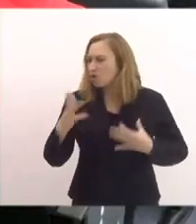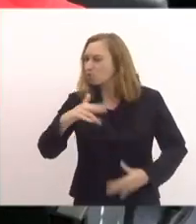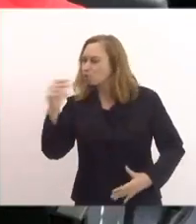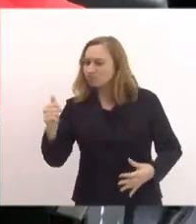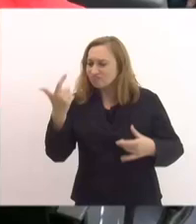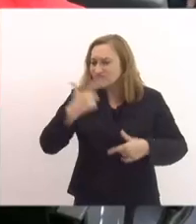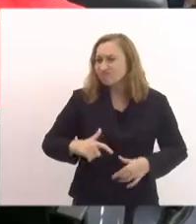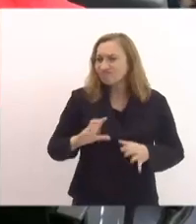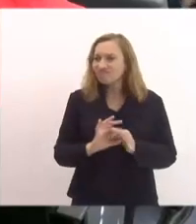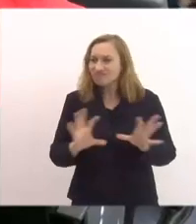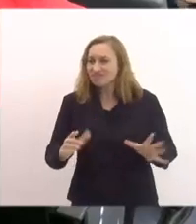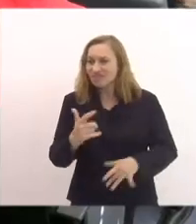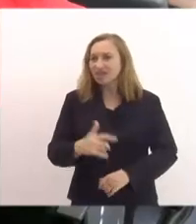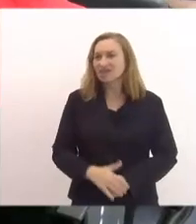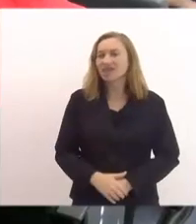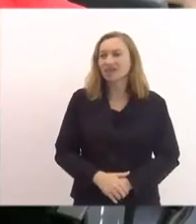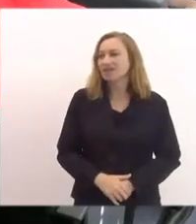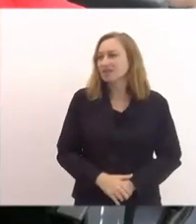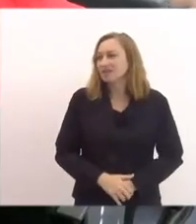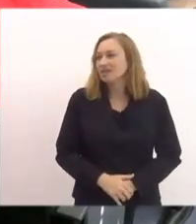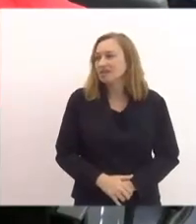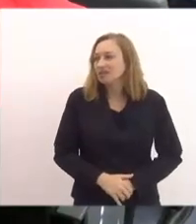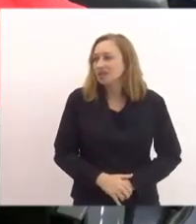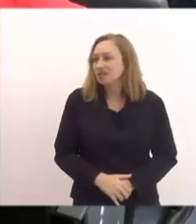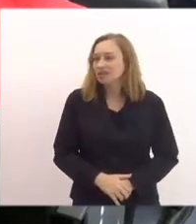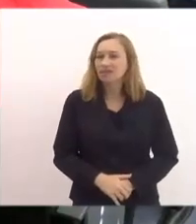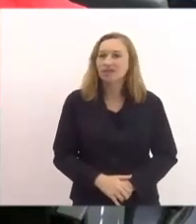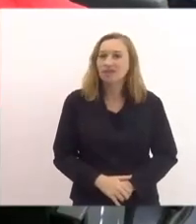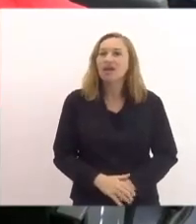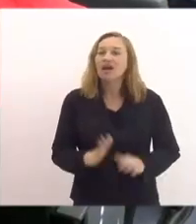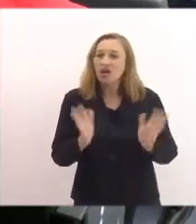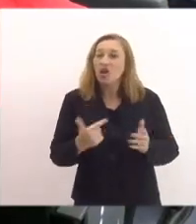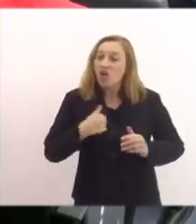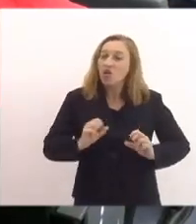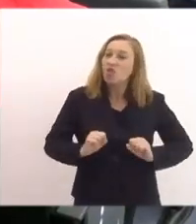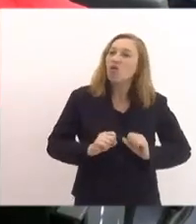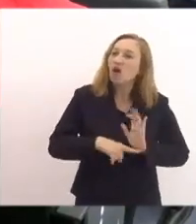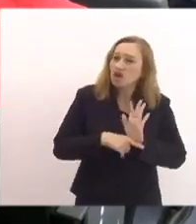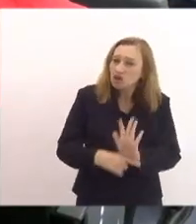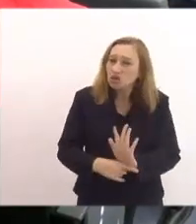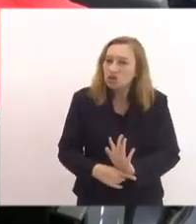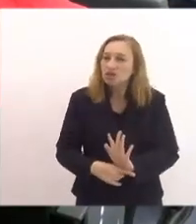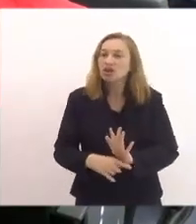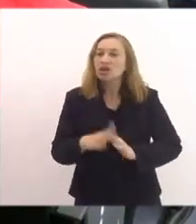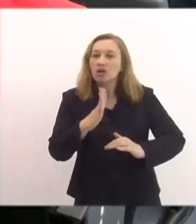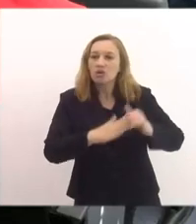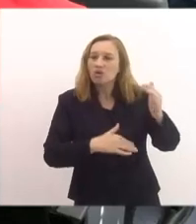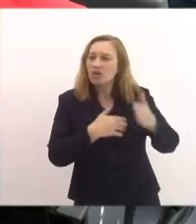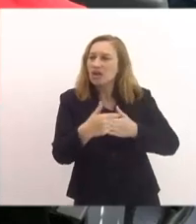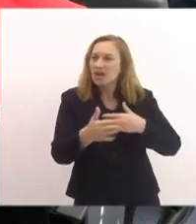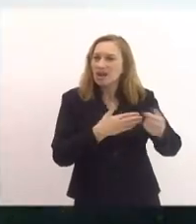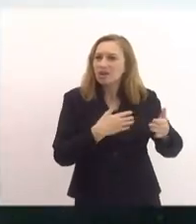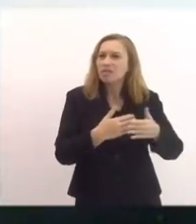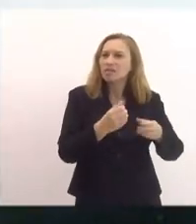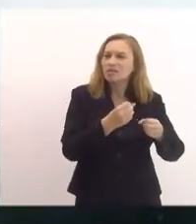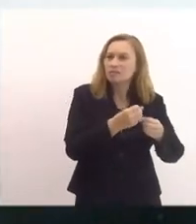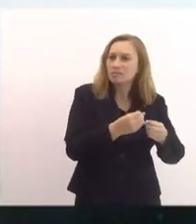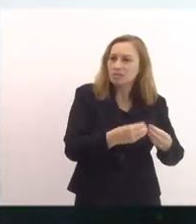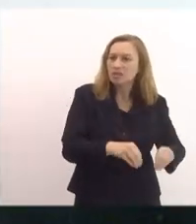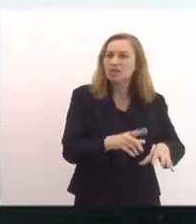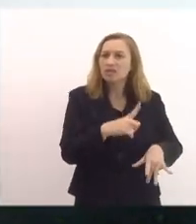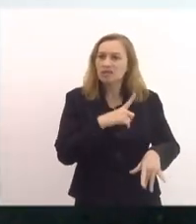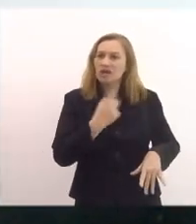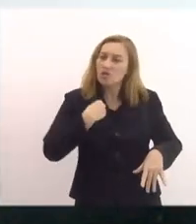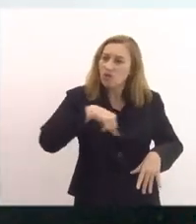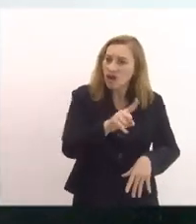bombeiro. Se eu encontrar alguém na rua, eu vou salvar, eu vou ajudar. Se tiver um desastre, eu vou lá. Sabe por quê? Porque isso está dentro do